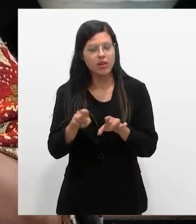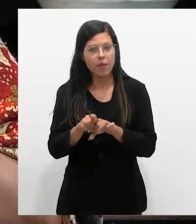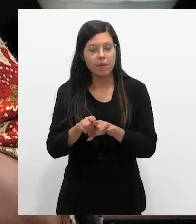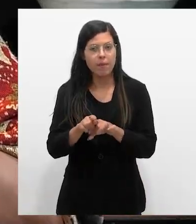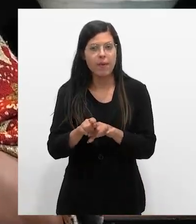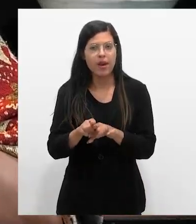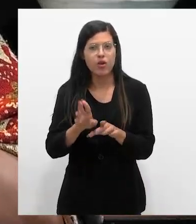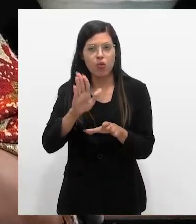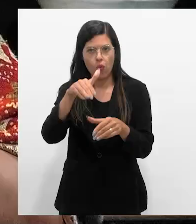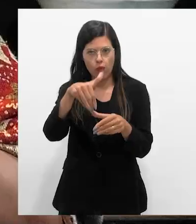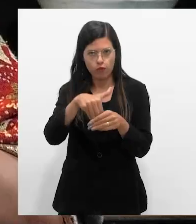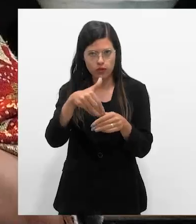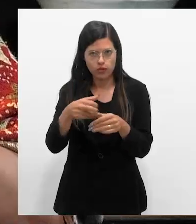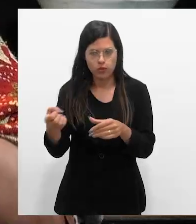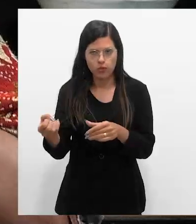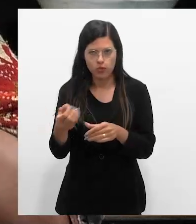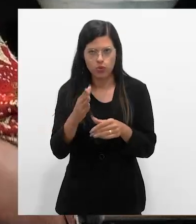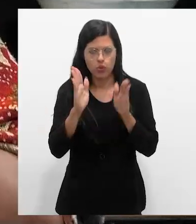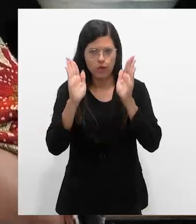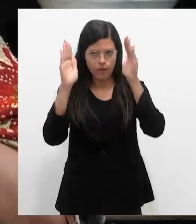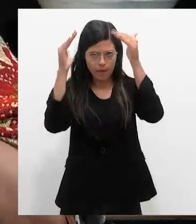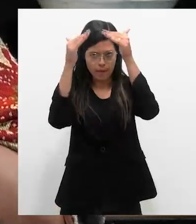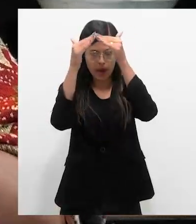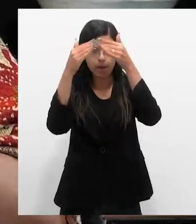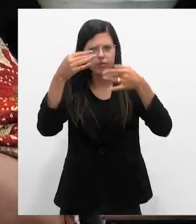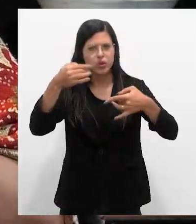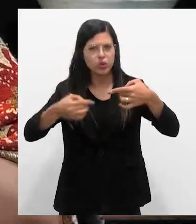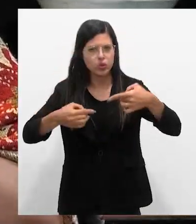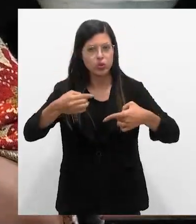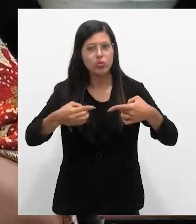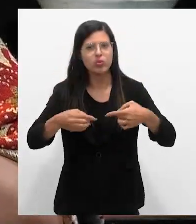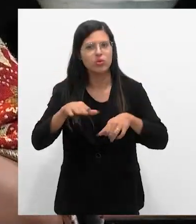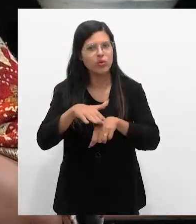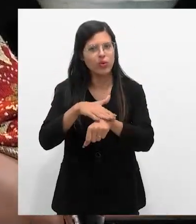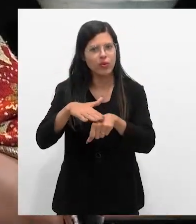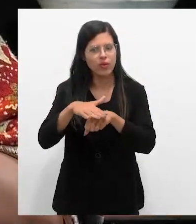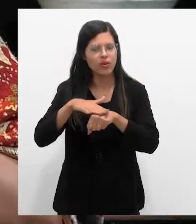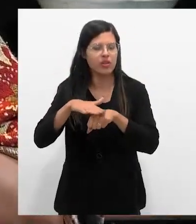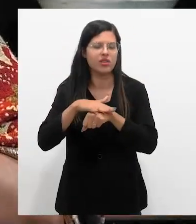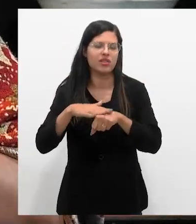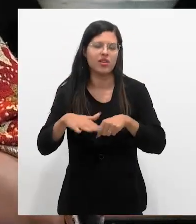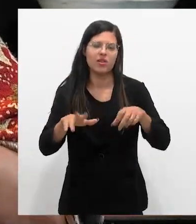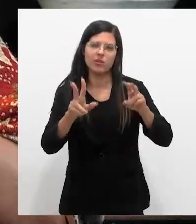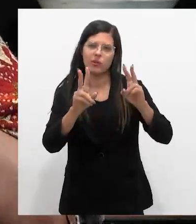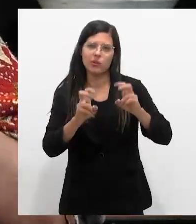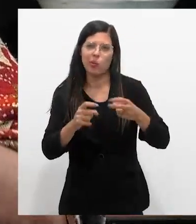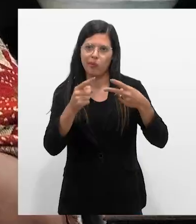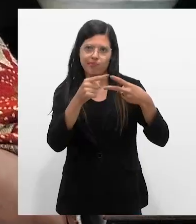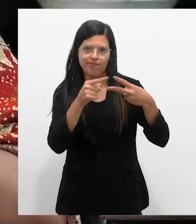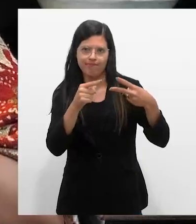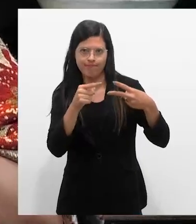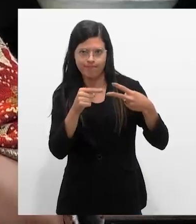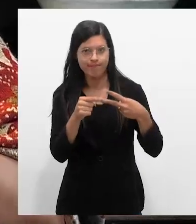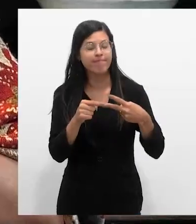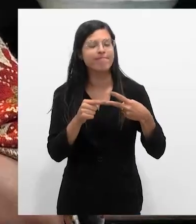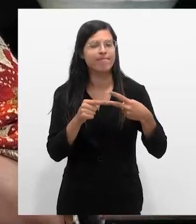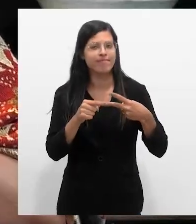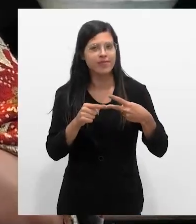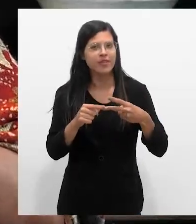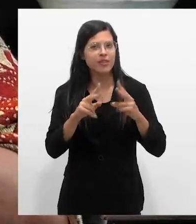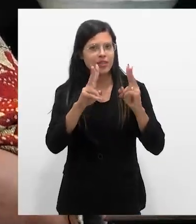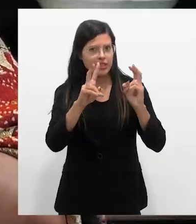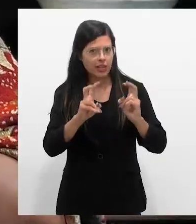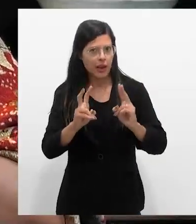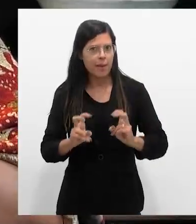Papa. Então, vamos discutir, vamos falar, conversar sobre esses dois temas